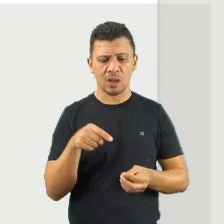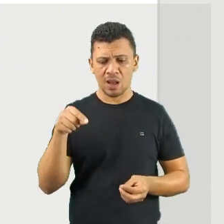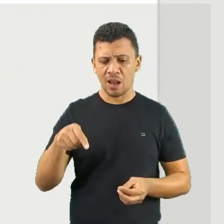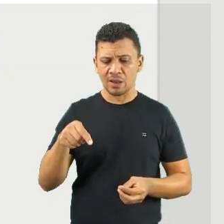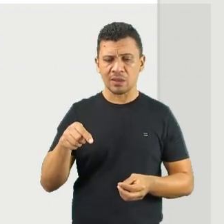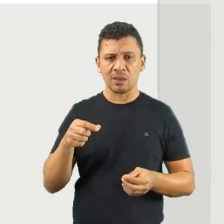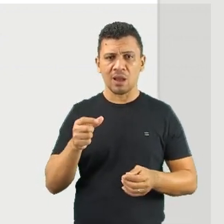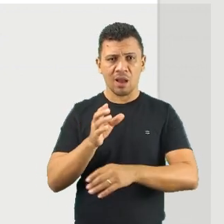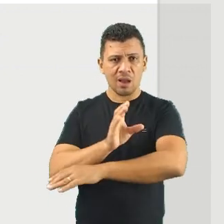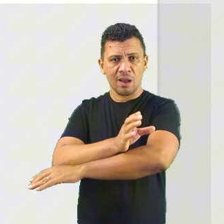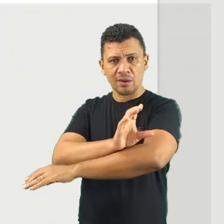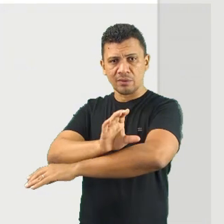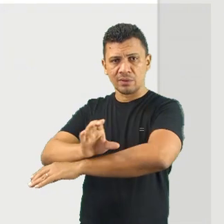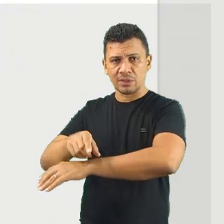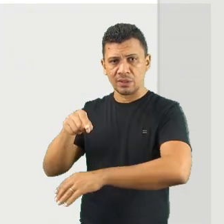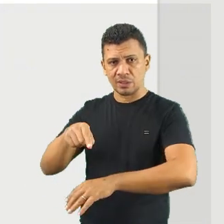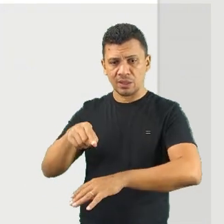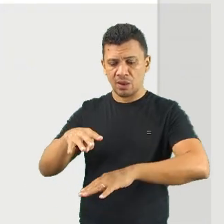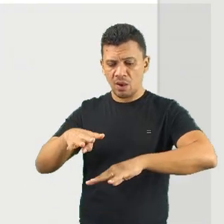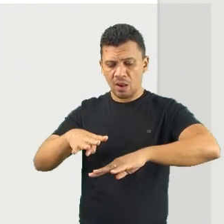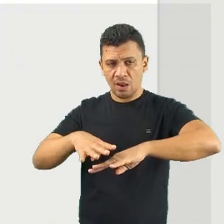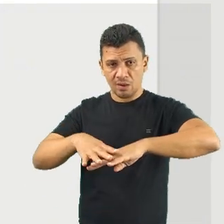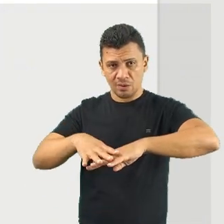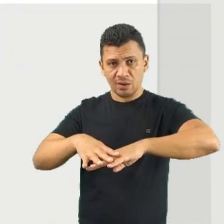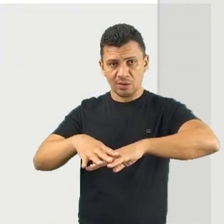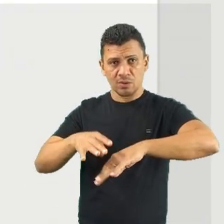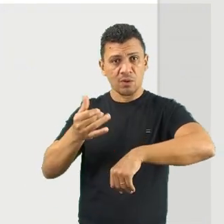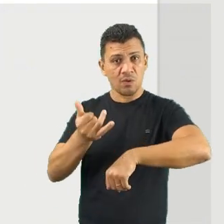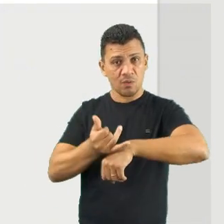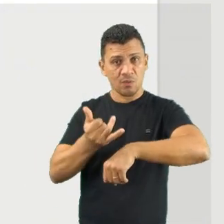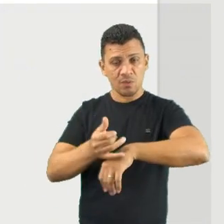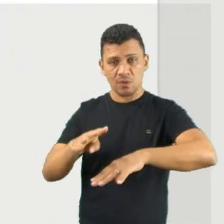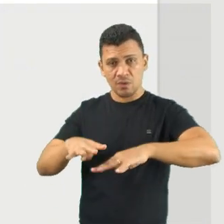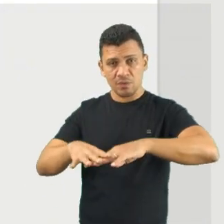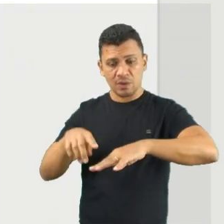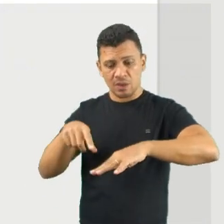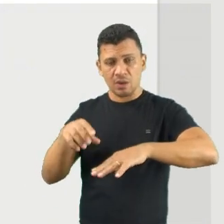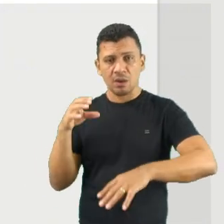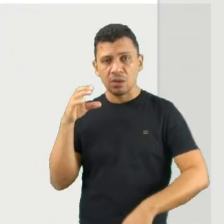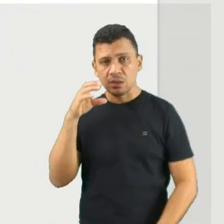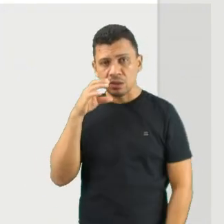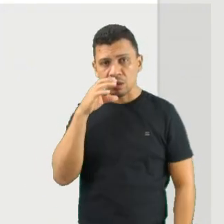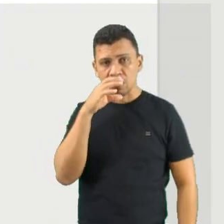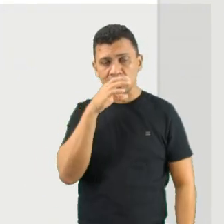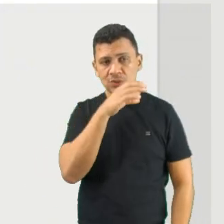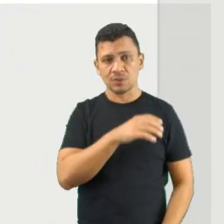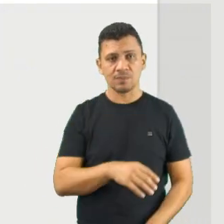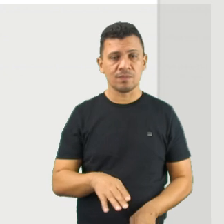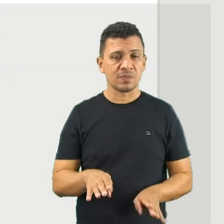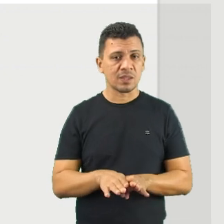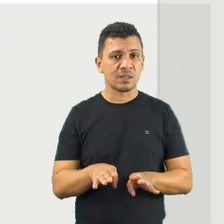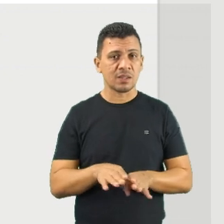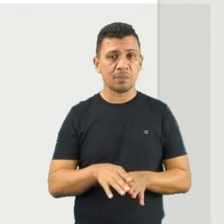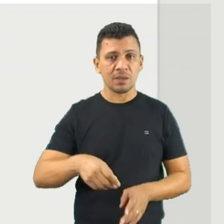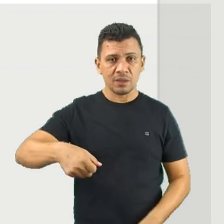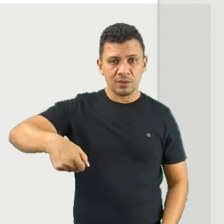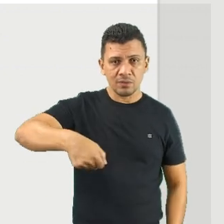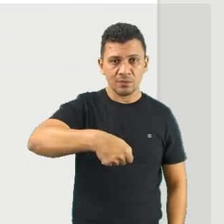vai esquentando aquela grade, certo? Você tem ali, por exemplo, chapinha, ferro de